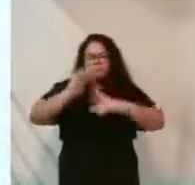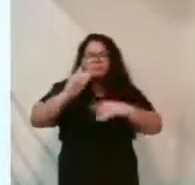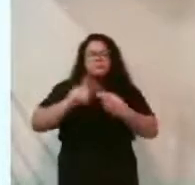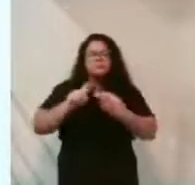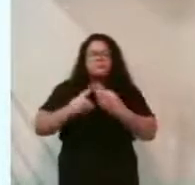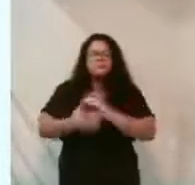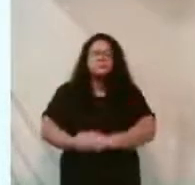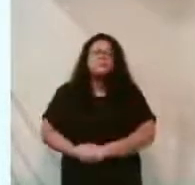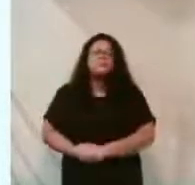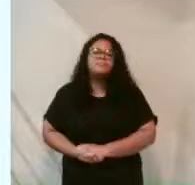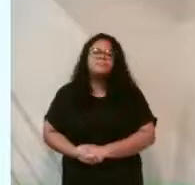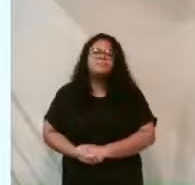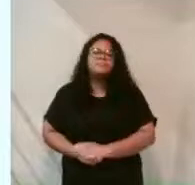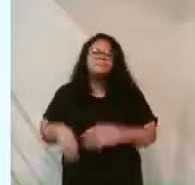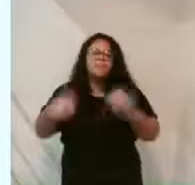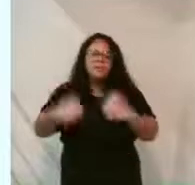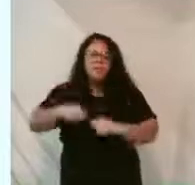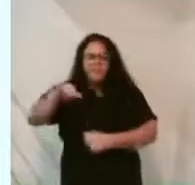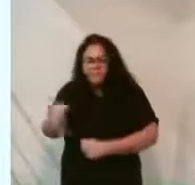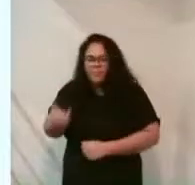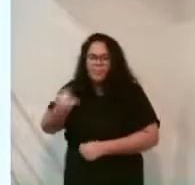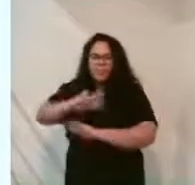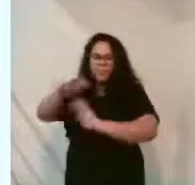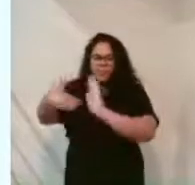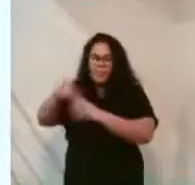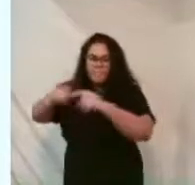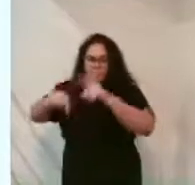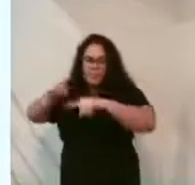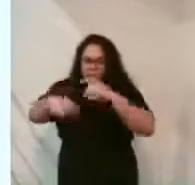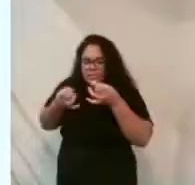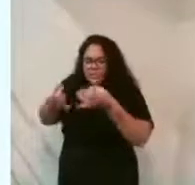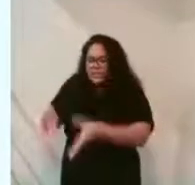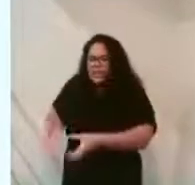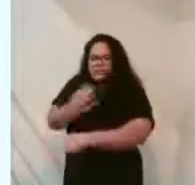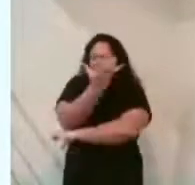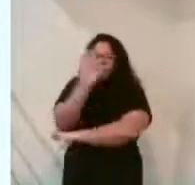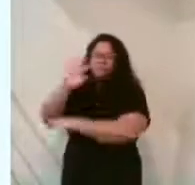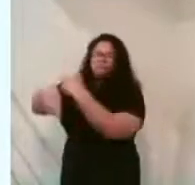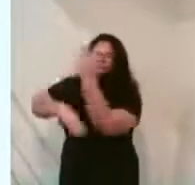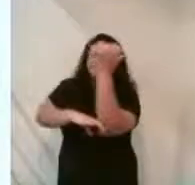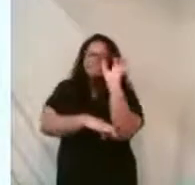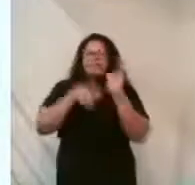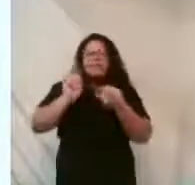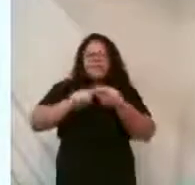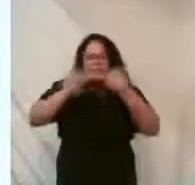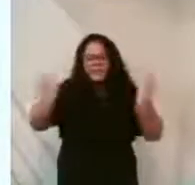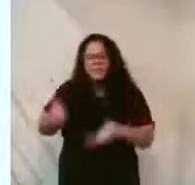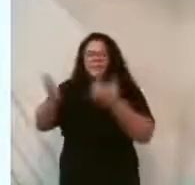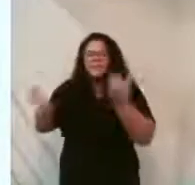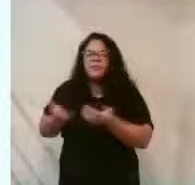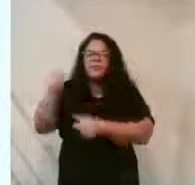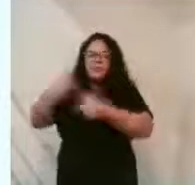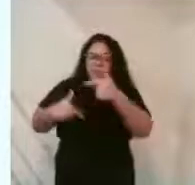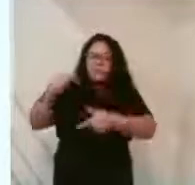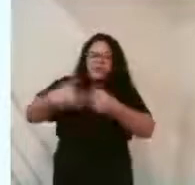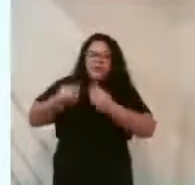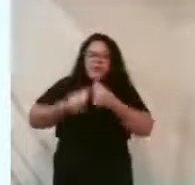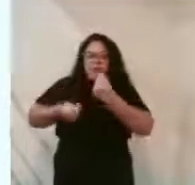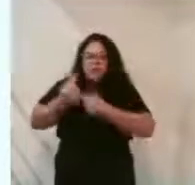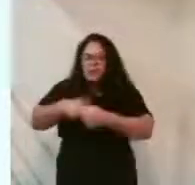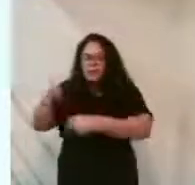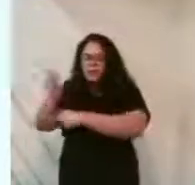reverso dos resíduos colocados no meio ambiente, permitindo assim a geração de renda, trabalho e proteção do meio